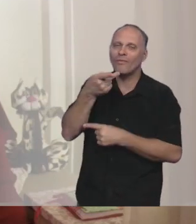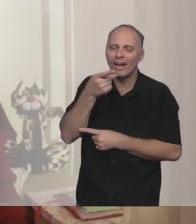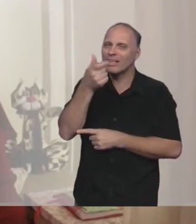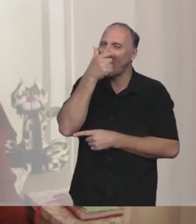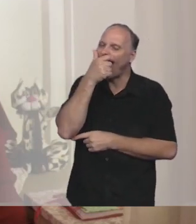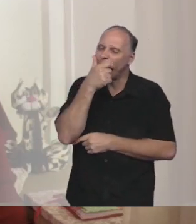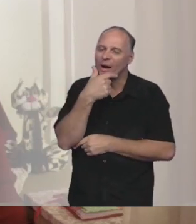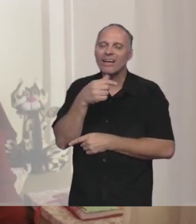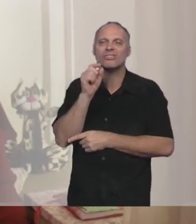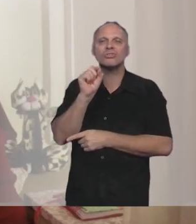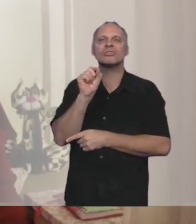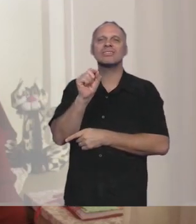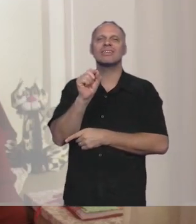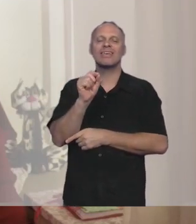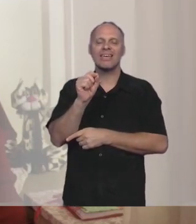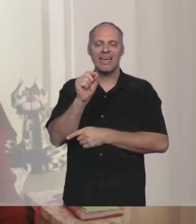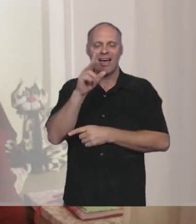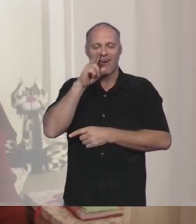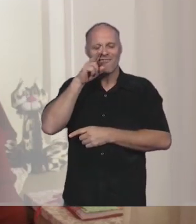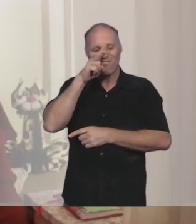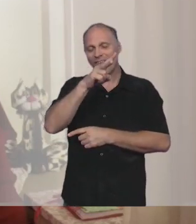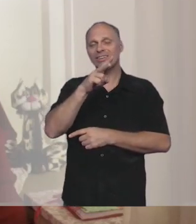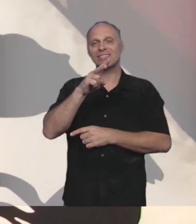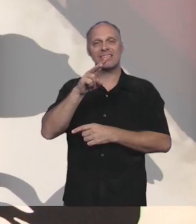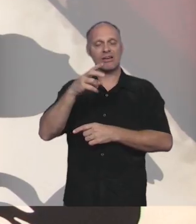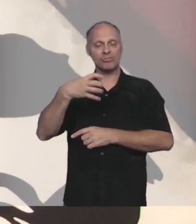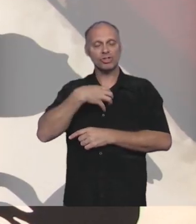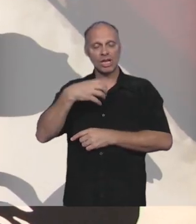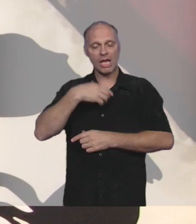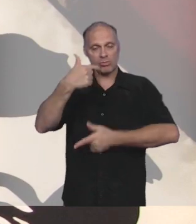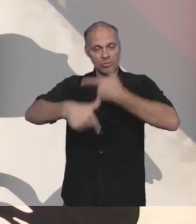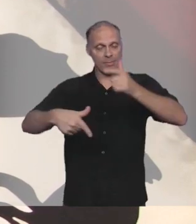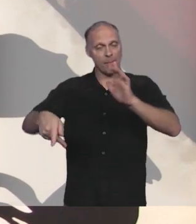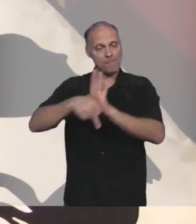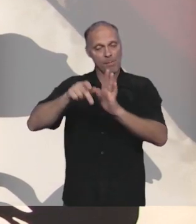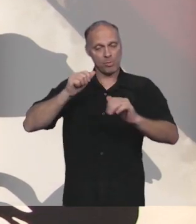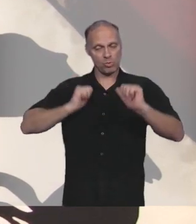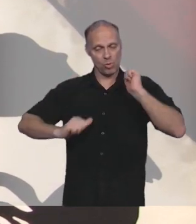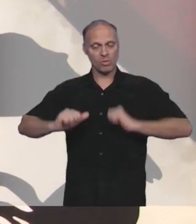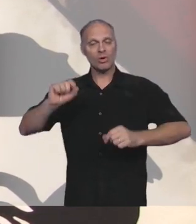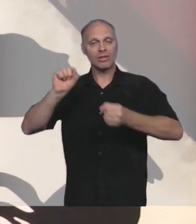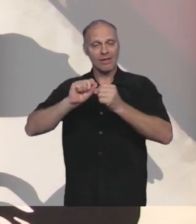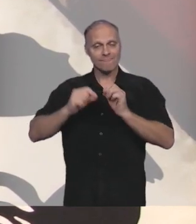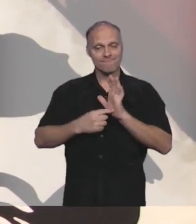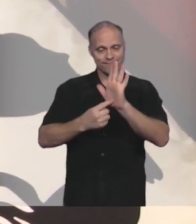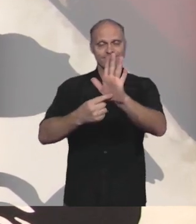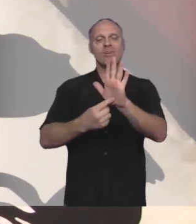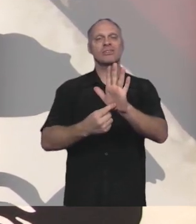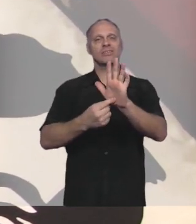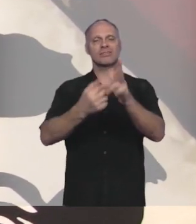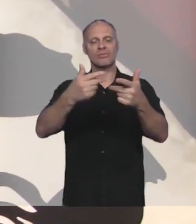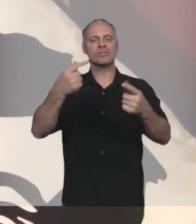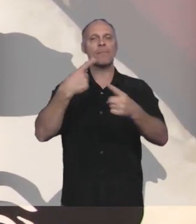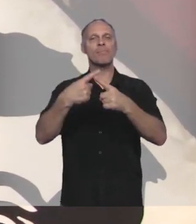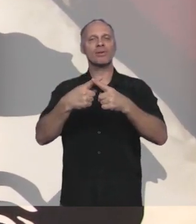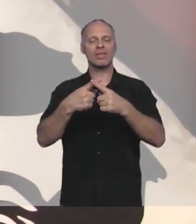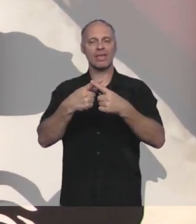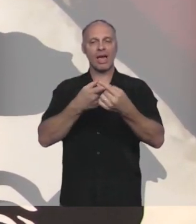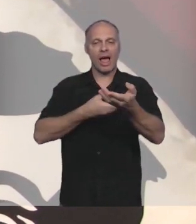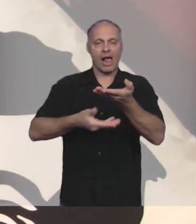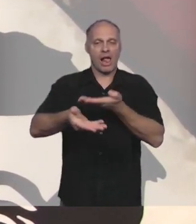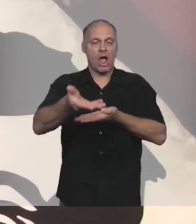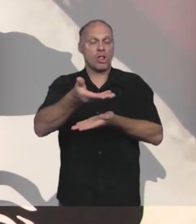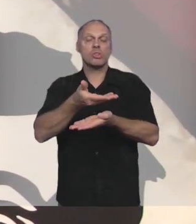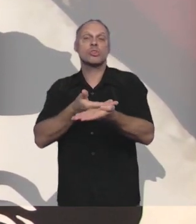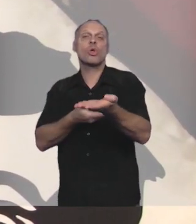atriz que transmite isso. Porque a interação, ela tá... A questão do, como eu falei,